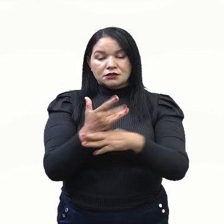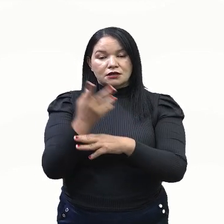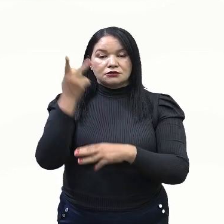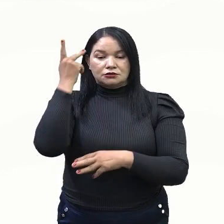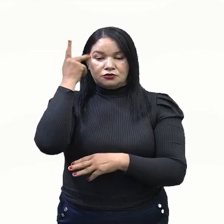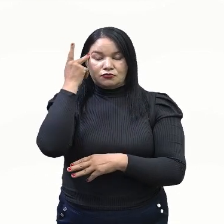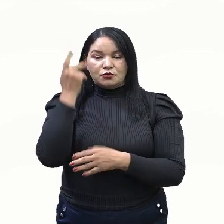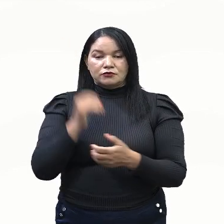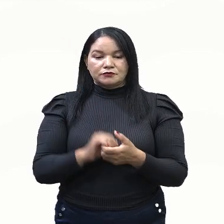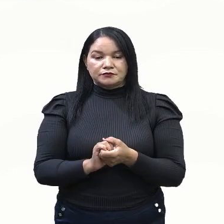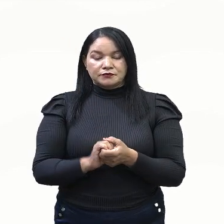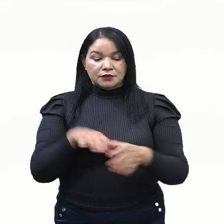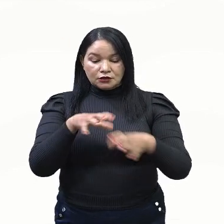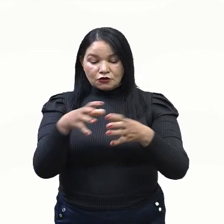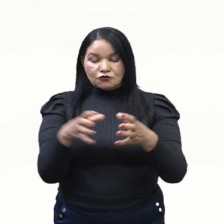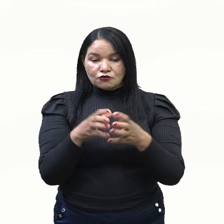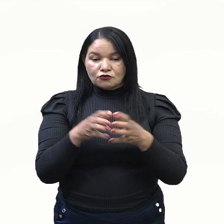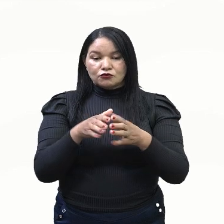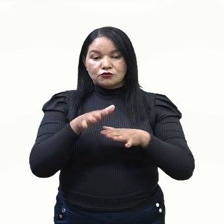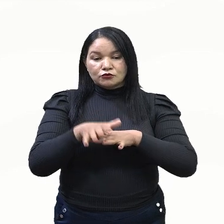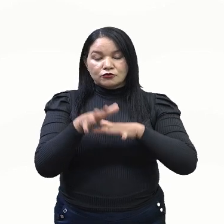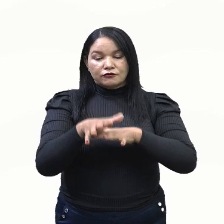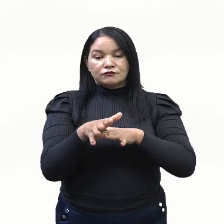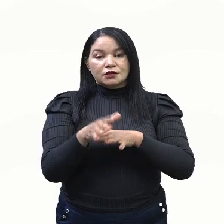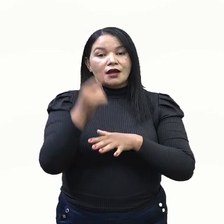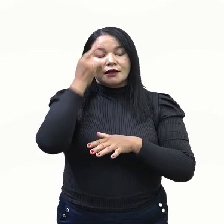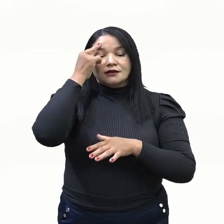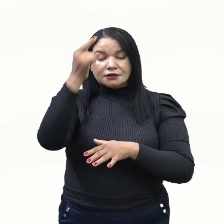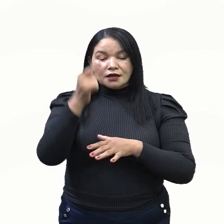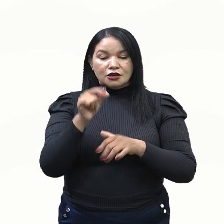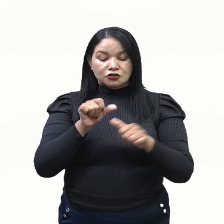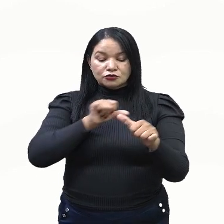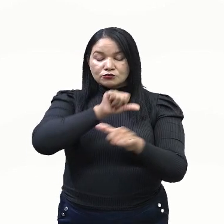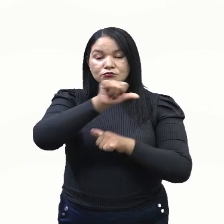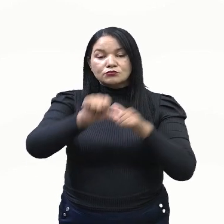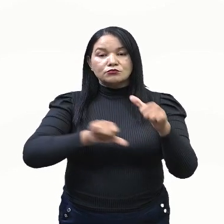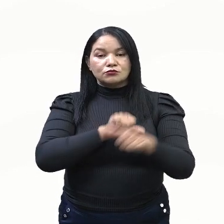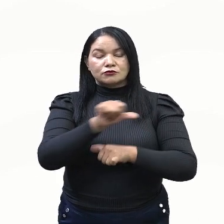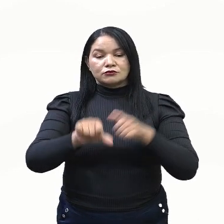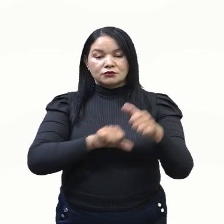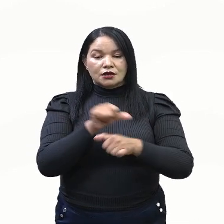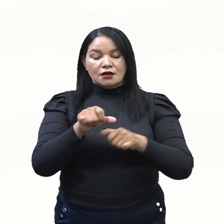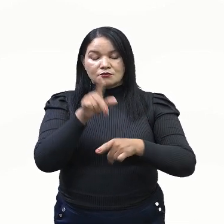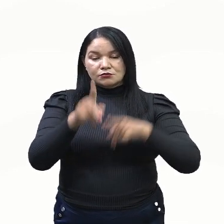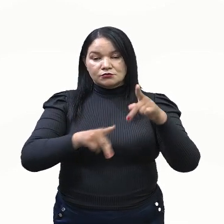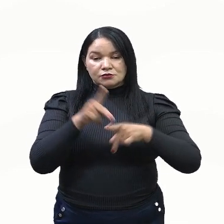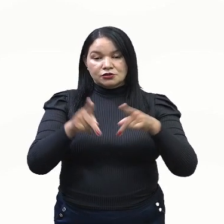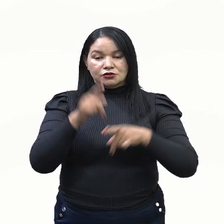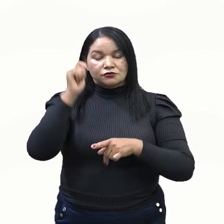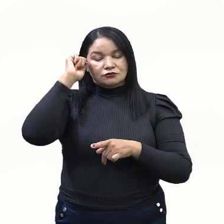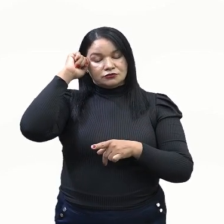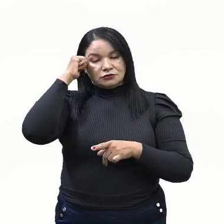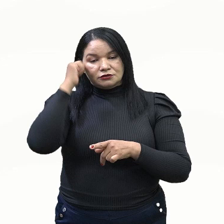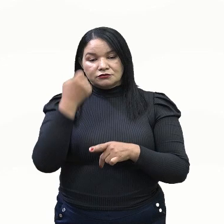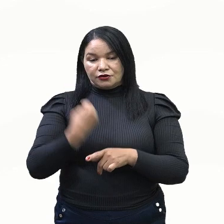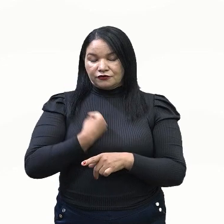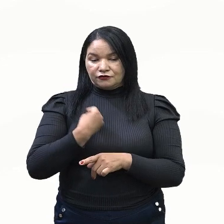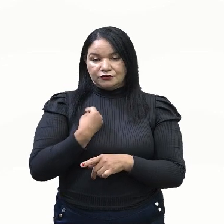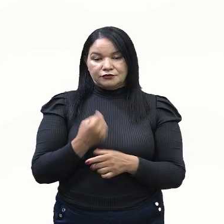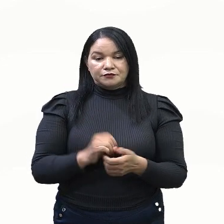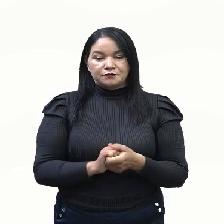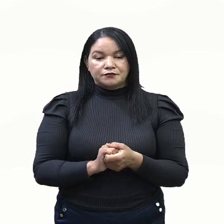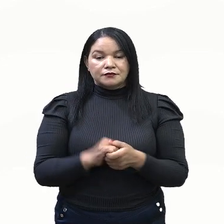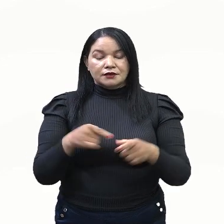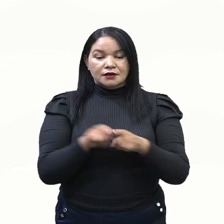ter a ideia, né, de o quê? De mudar essa condição em qual esses negros estavam inseridos. Educação